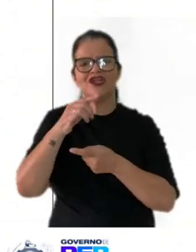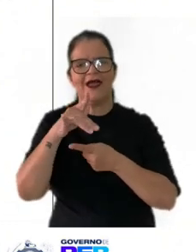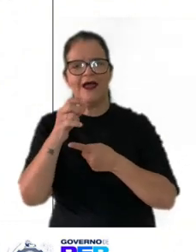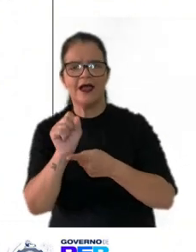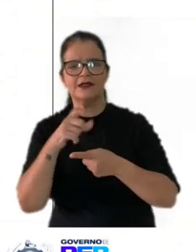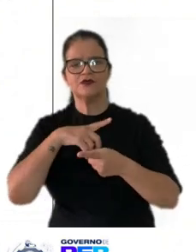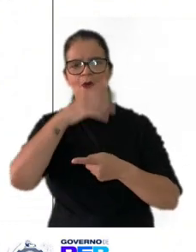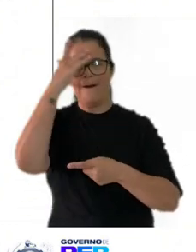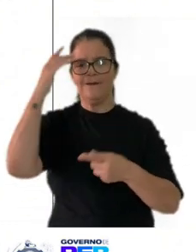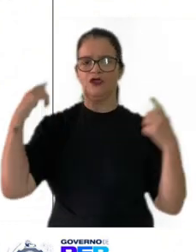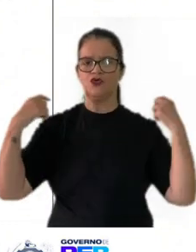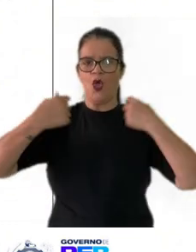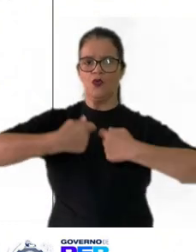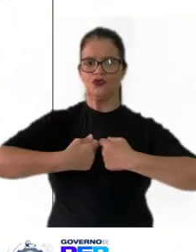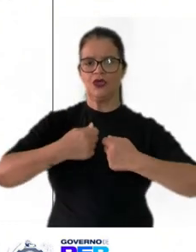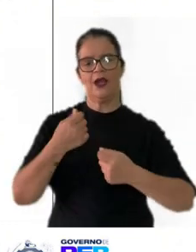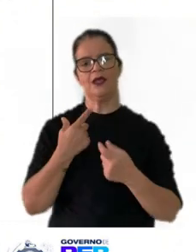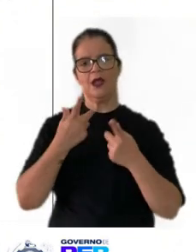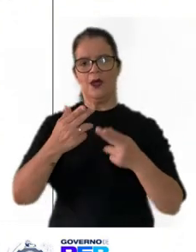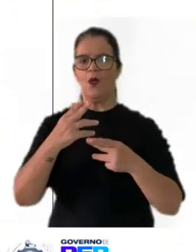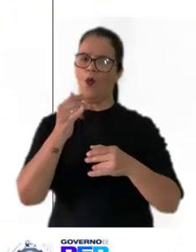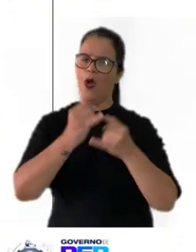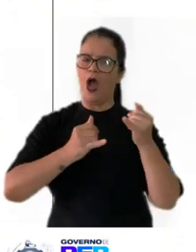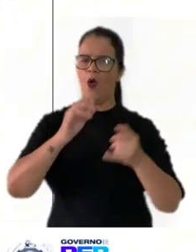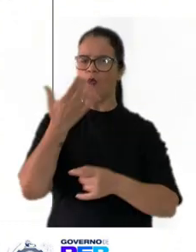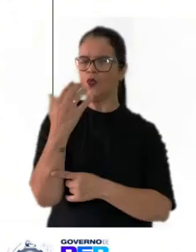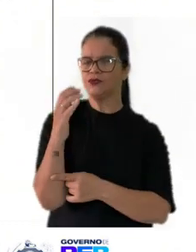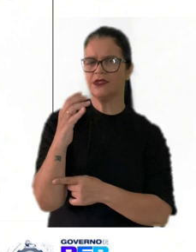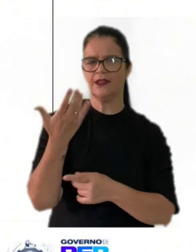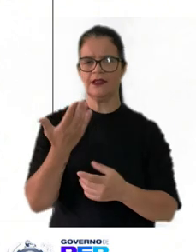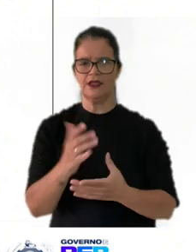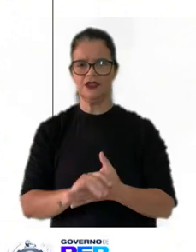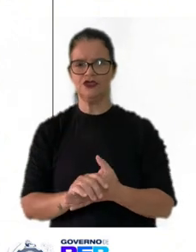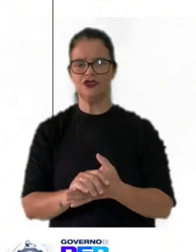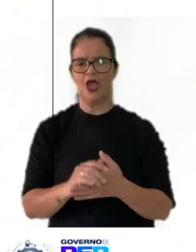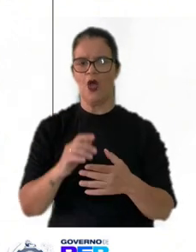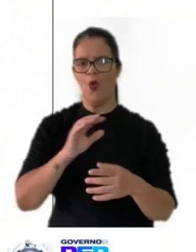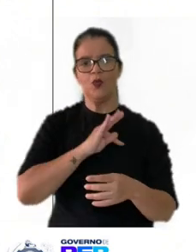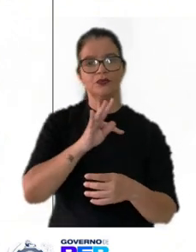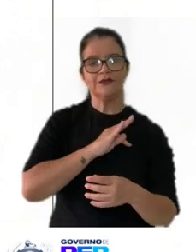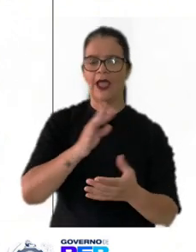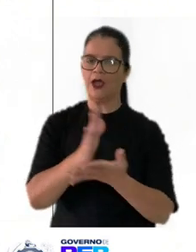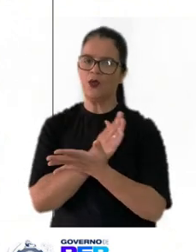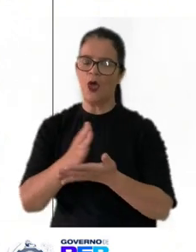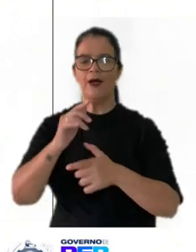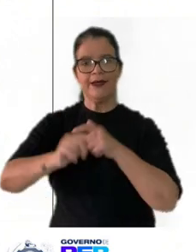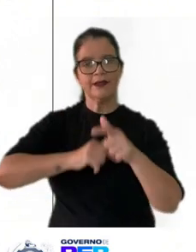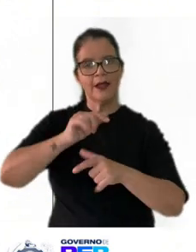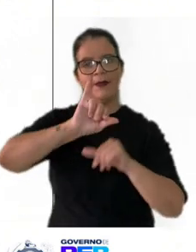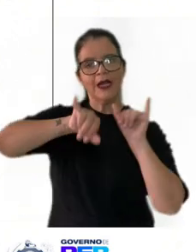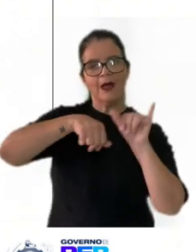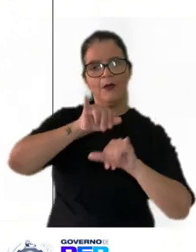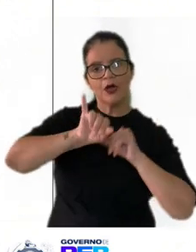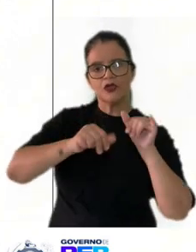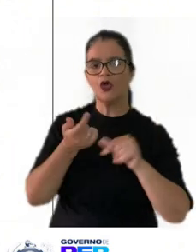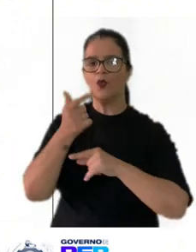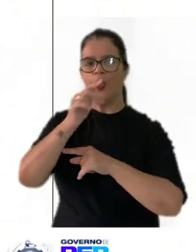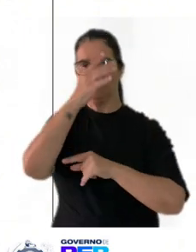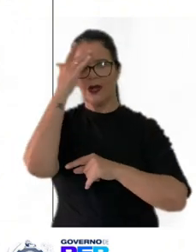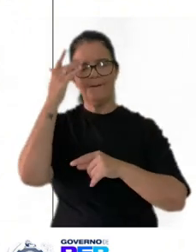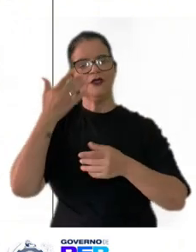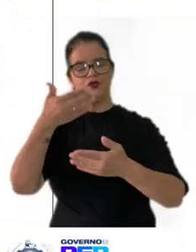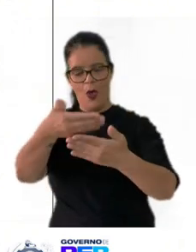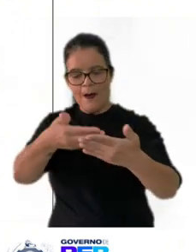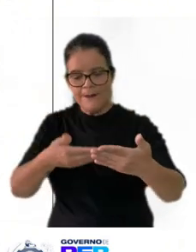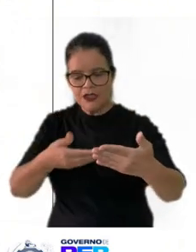se fosse um cientista né um técnico alguém que trabalha em laboratório e aí uma outra pessoa com uma prancheta na mão